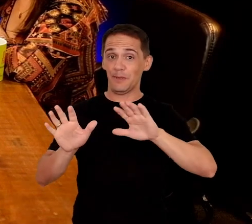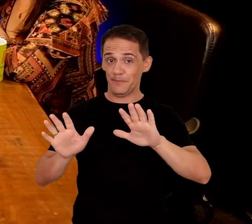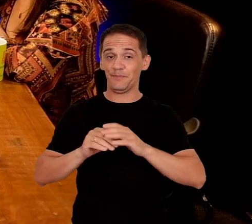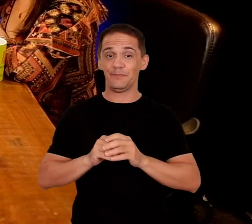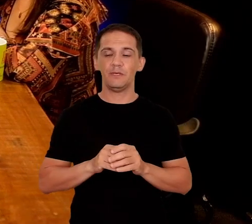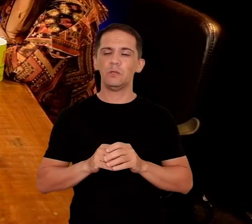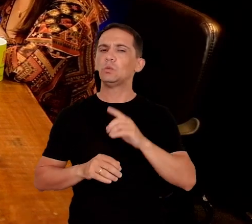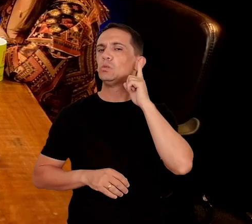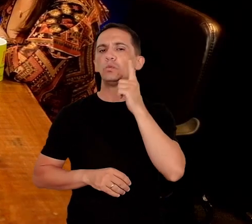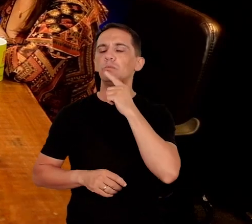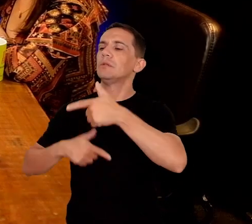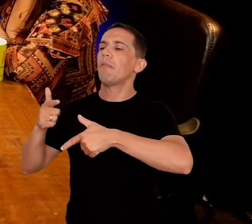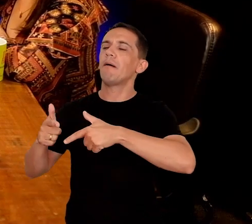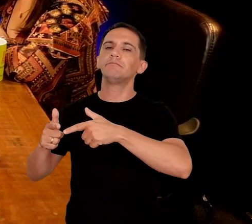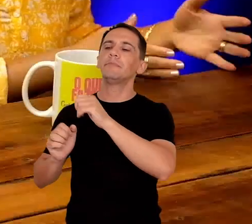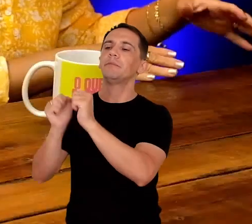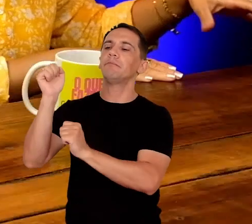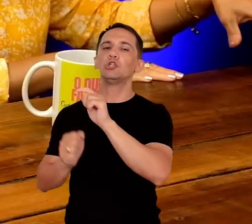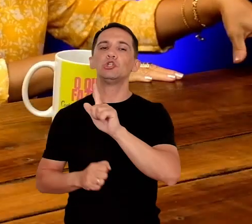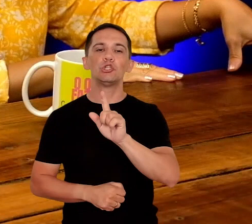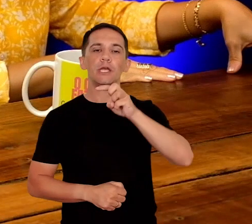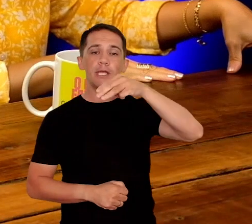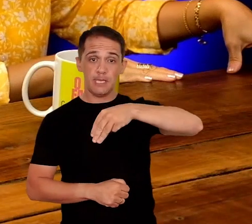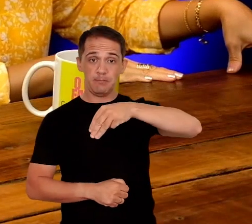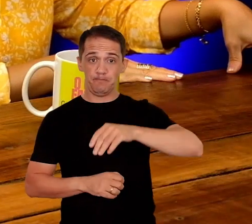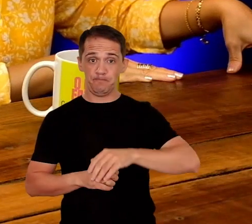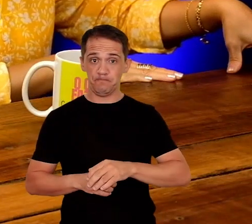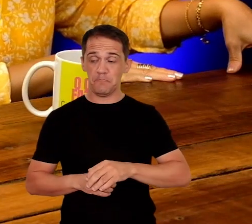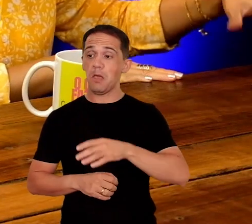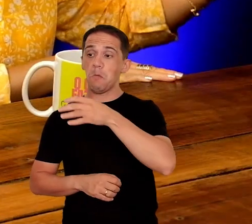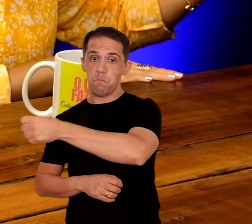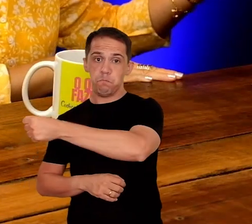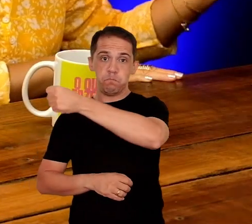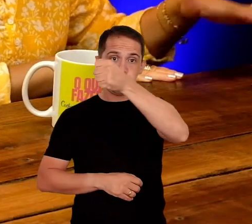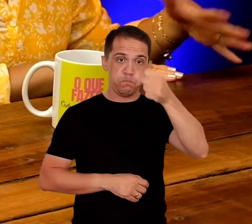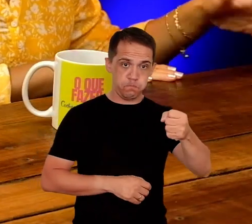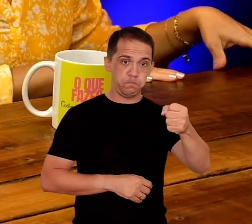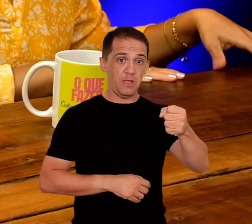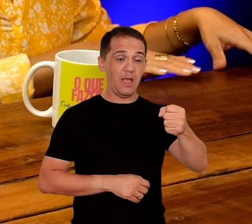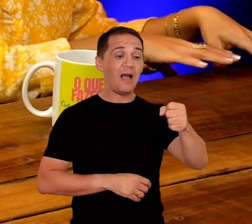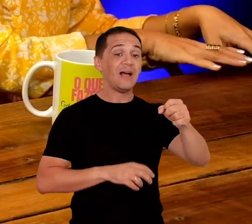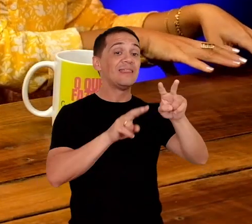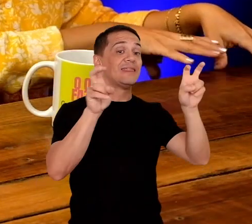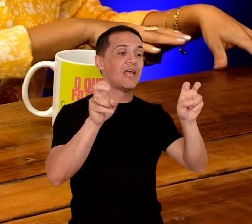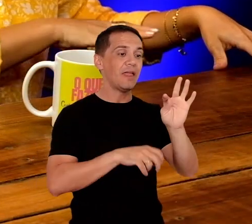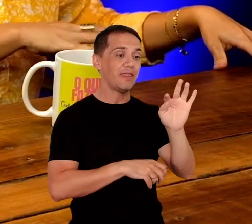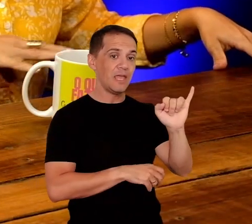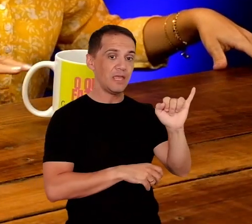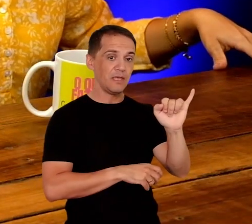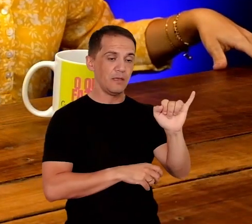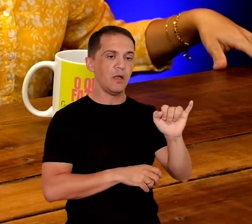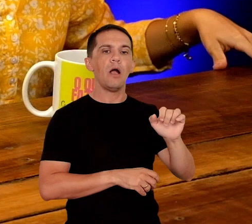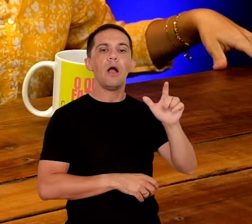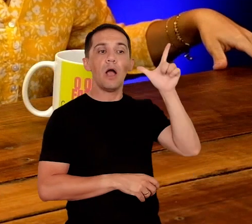uma coisa que todo mundo conhece, a gente e o surdo. Agora coloca um surdo que trabalha, por exemplo, na GM, lá em produção. Para